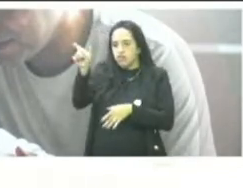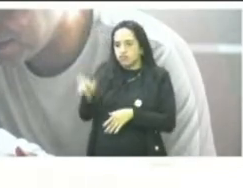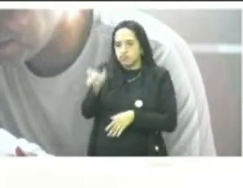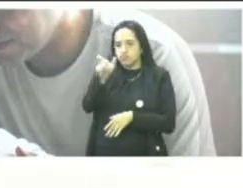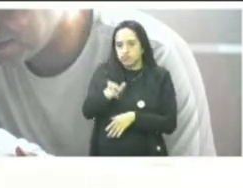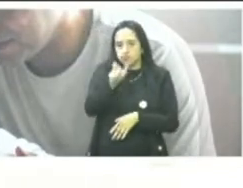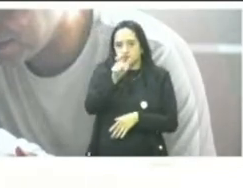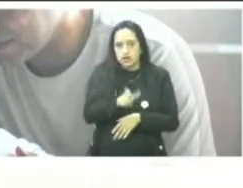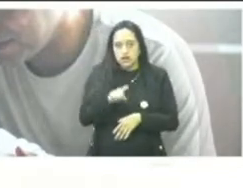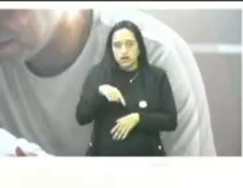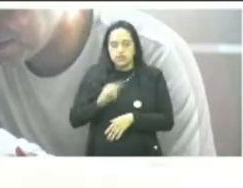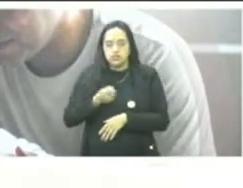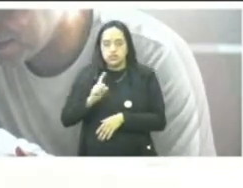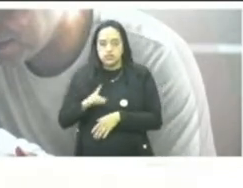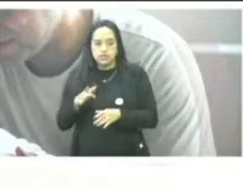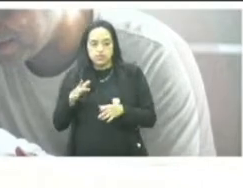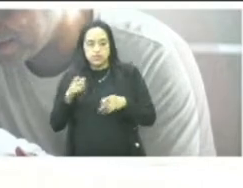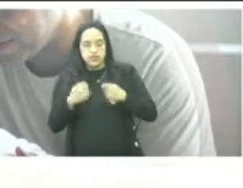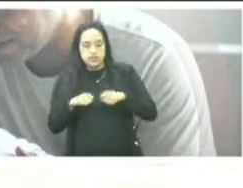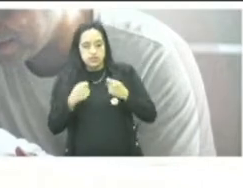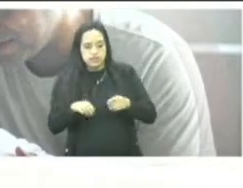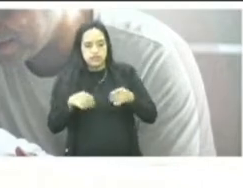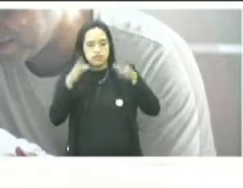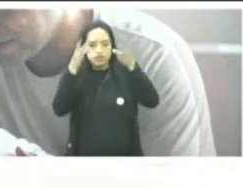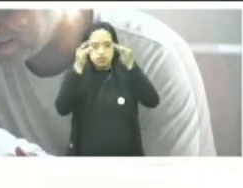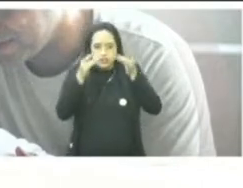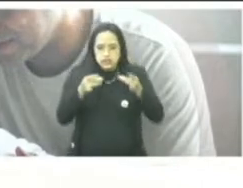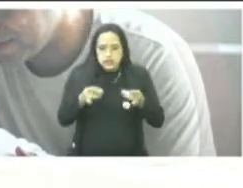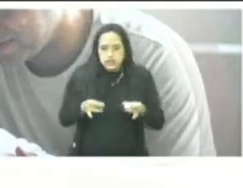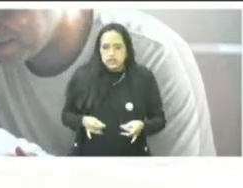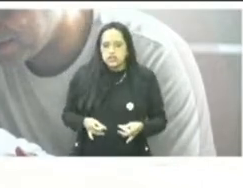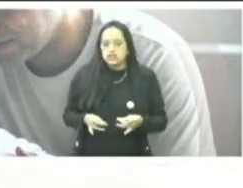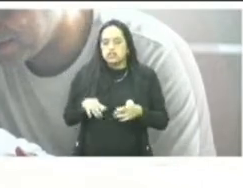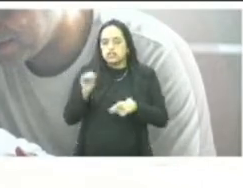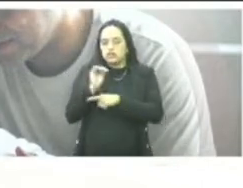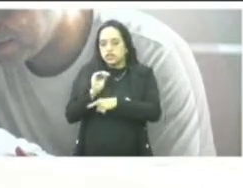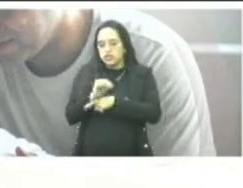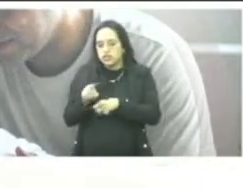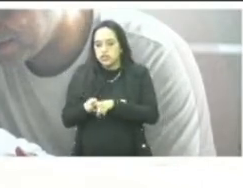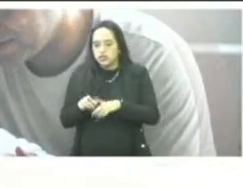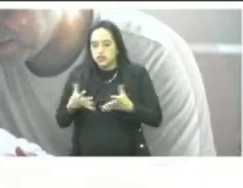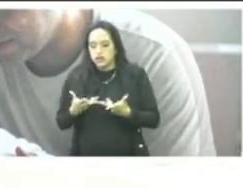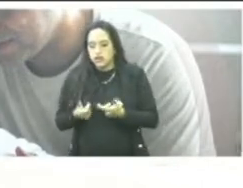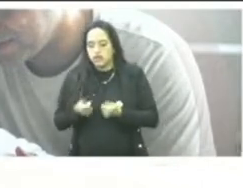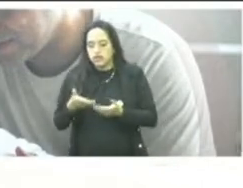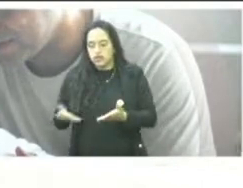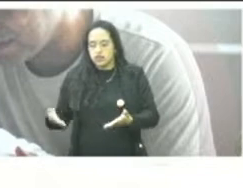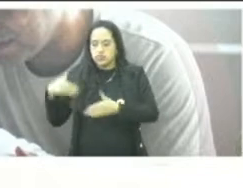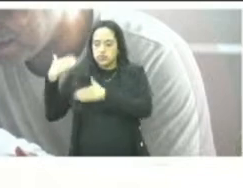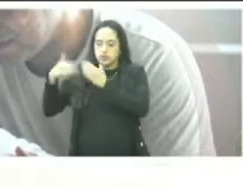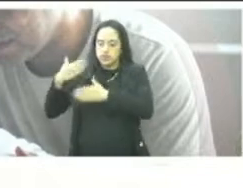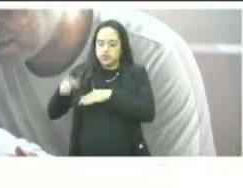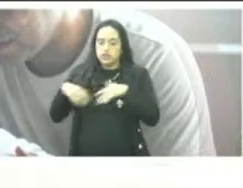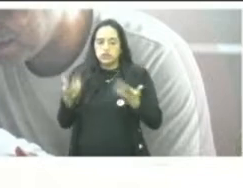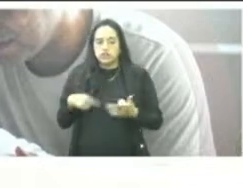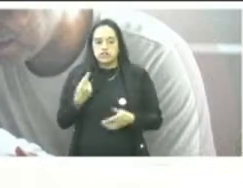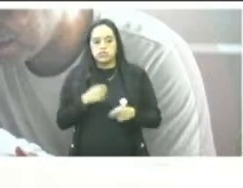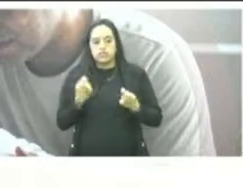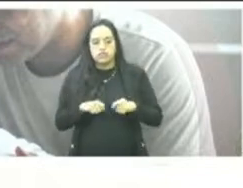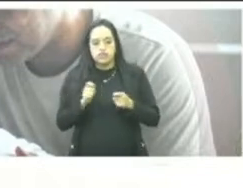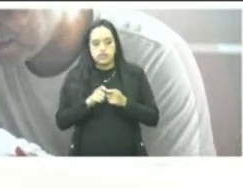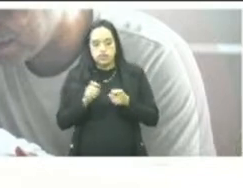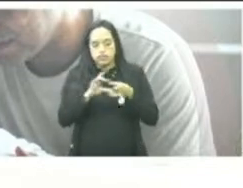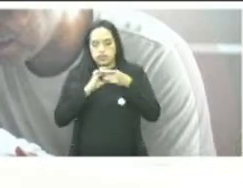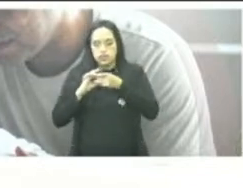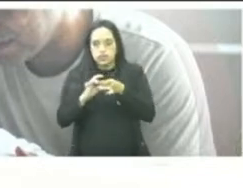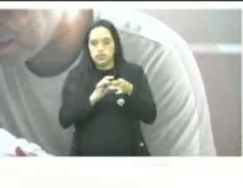não deixa de tocar as especificidades de cuidado e as ferramentas que qualificam esse processo. Então, a gente tem que fazer, obviamente, uma